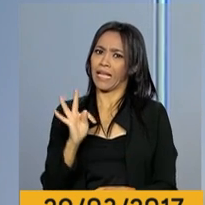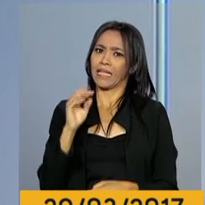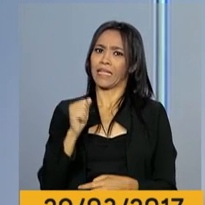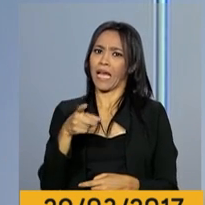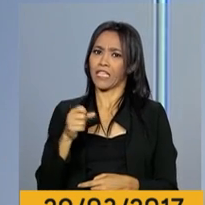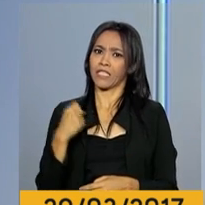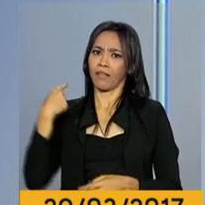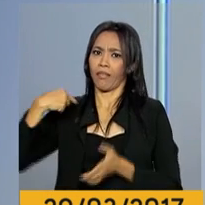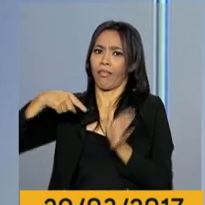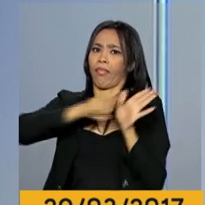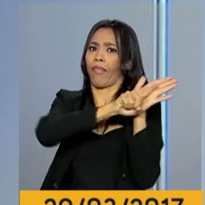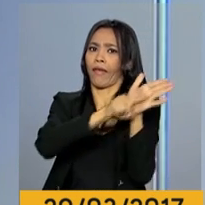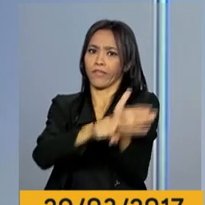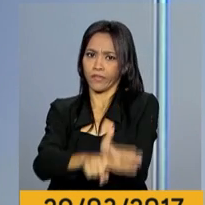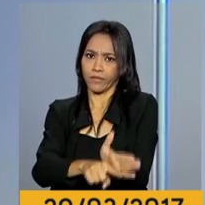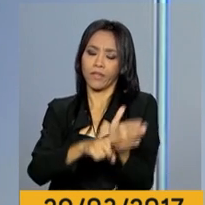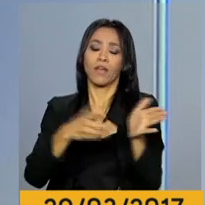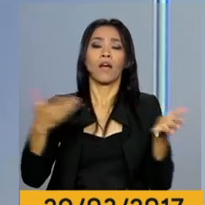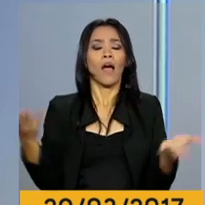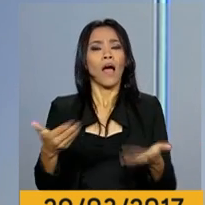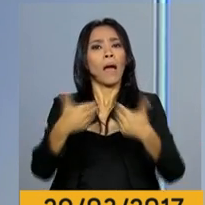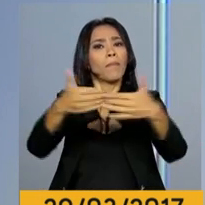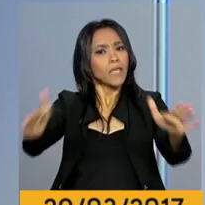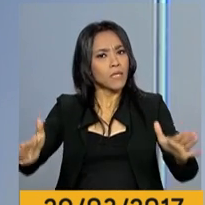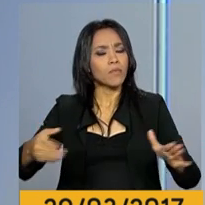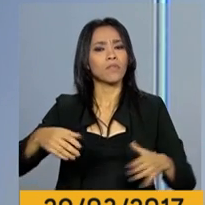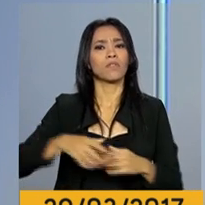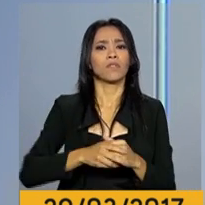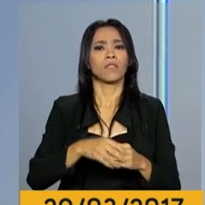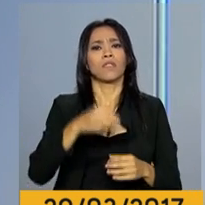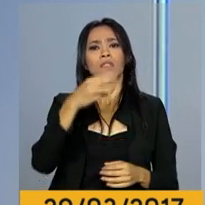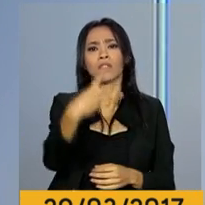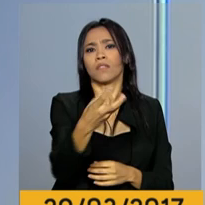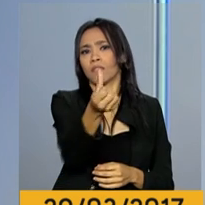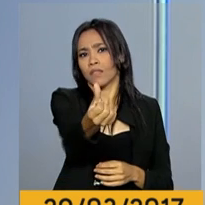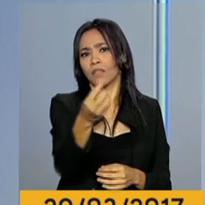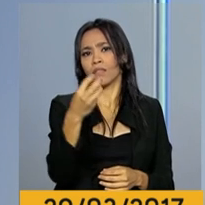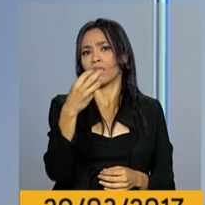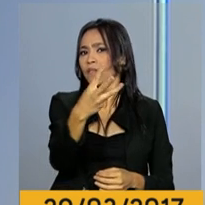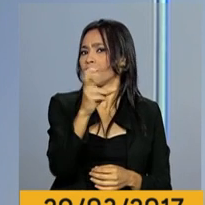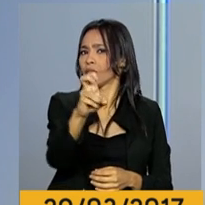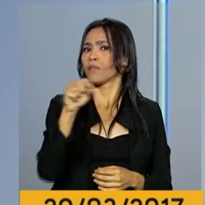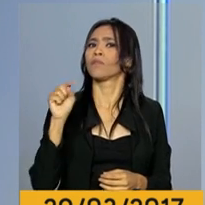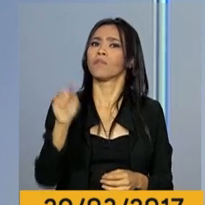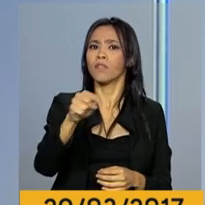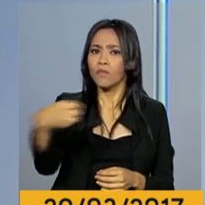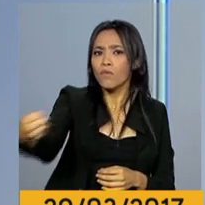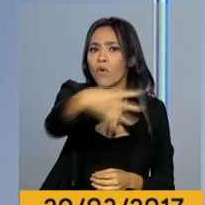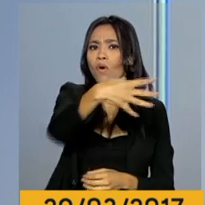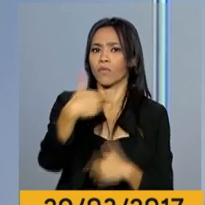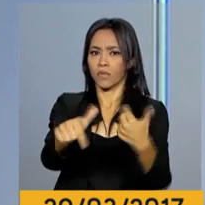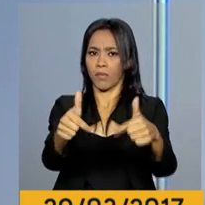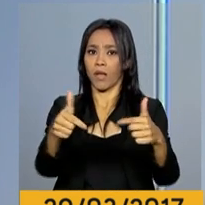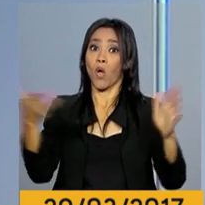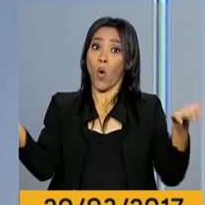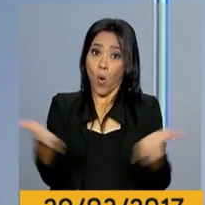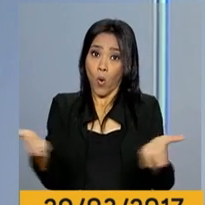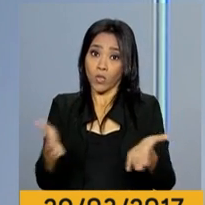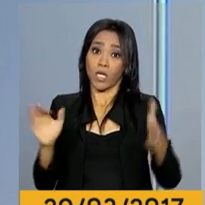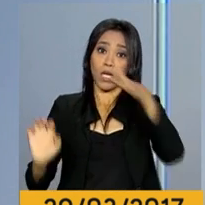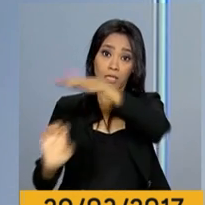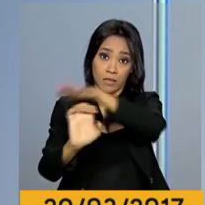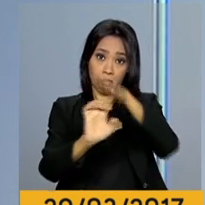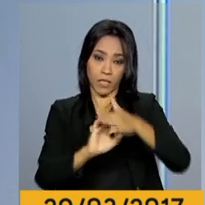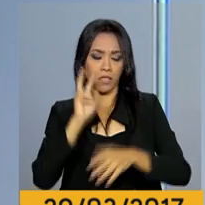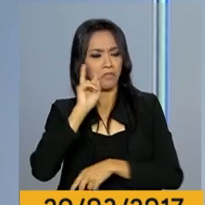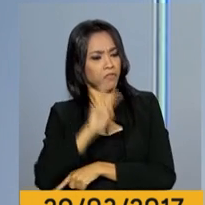para 35 66 mil novos novos empregos né mas hoje os investidores e faz destes